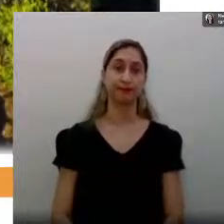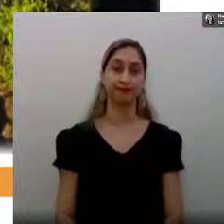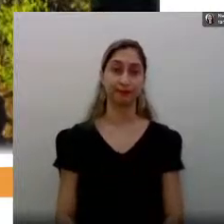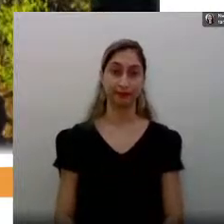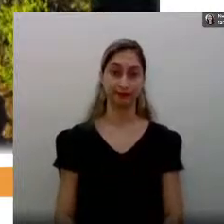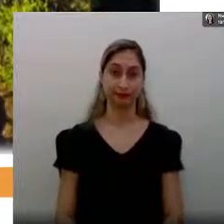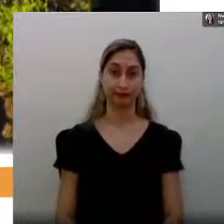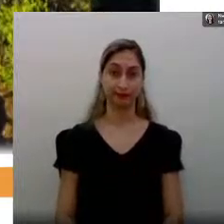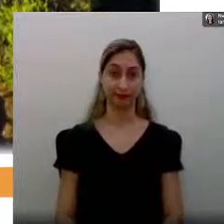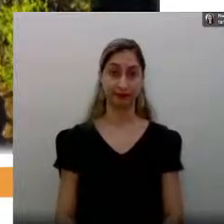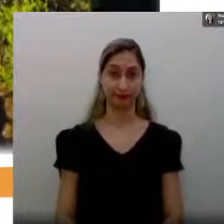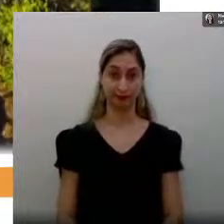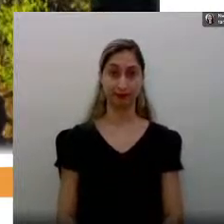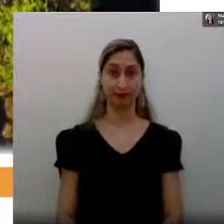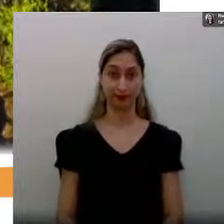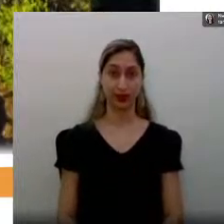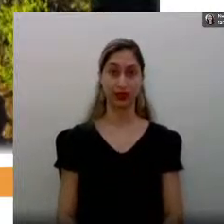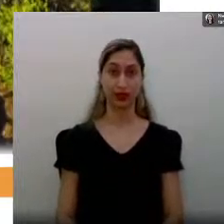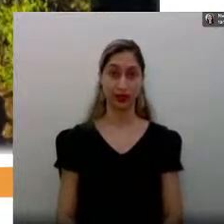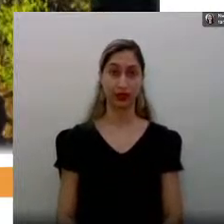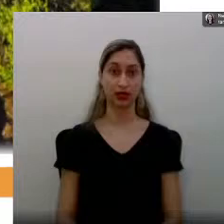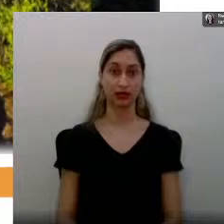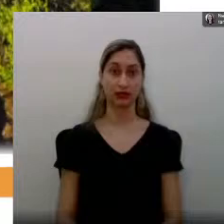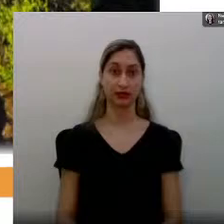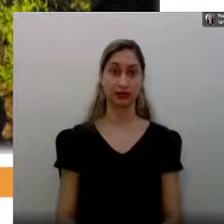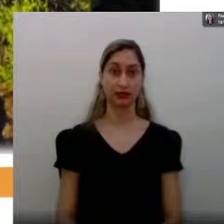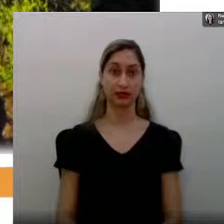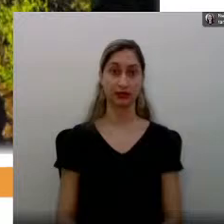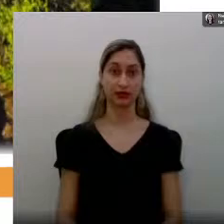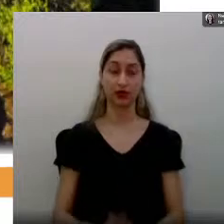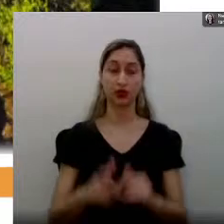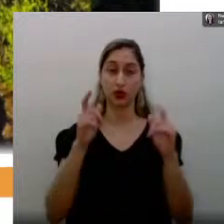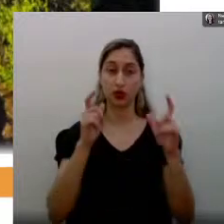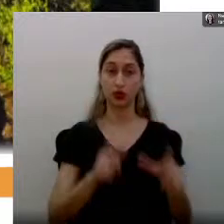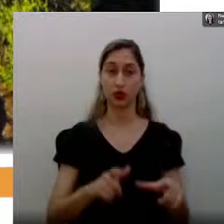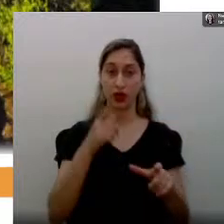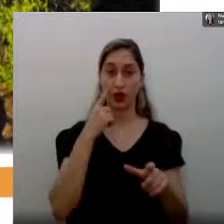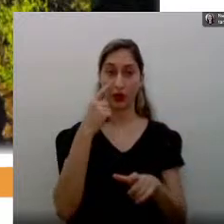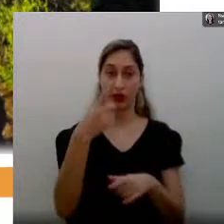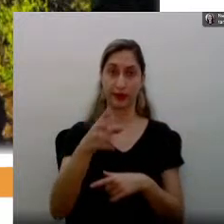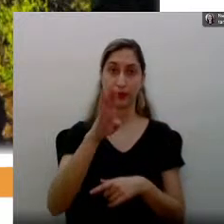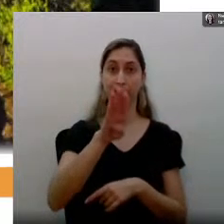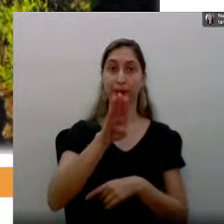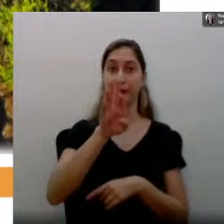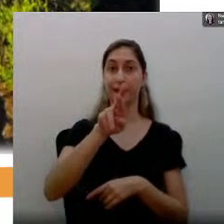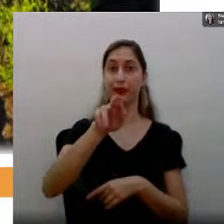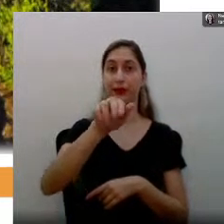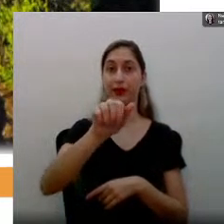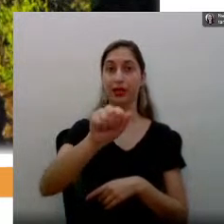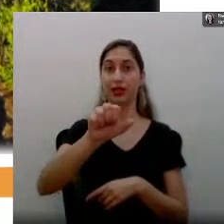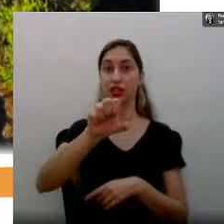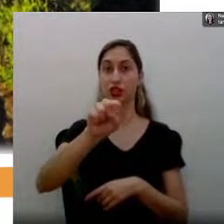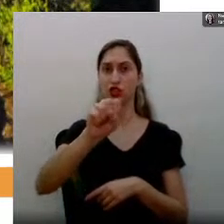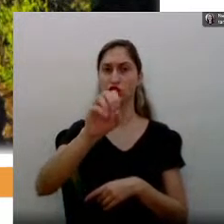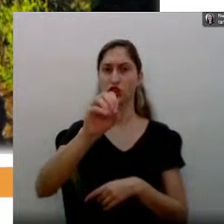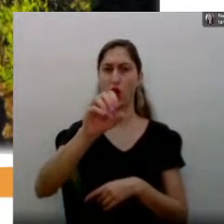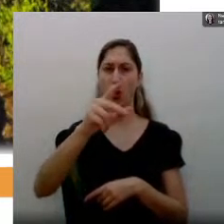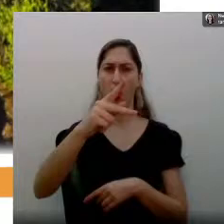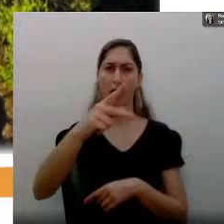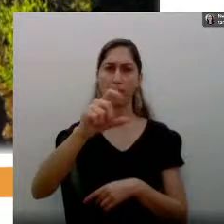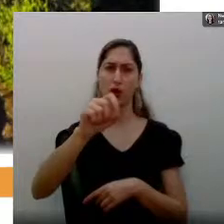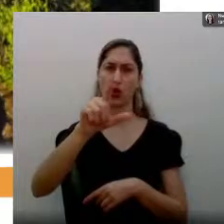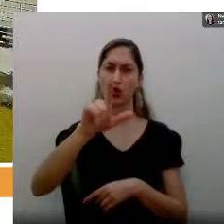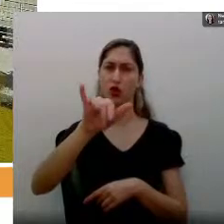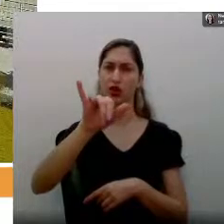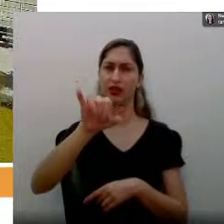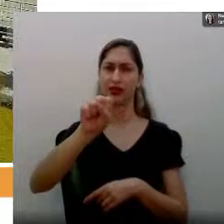Observatório LM aqui Observatório brasileiro lá em Brazópolis ele é esse aqui é um lugar bem bonito viu gente que é bem no alto cidade está lá